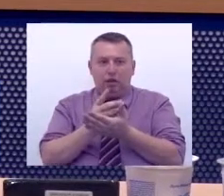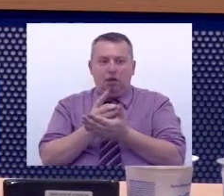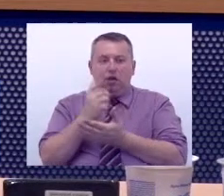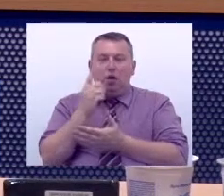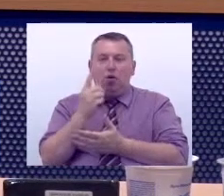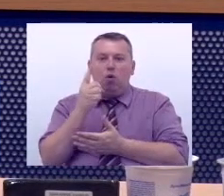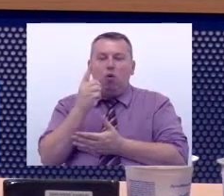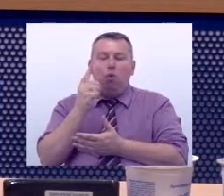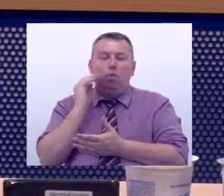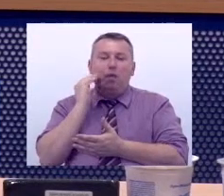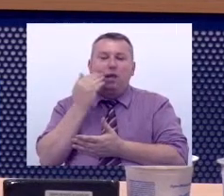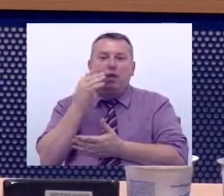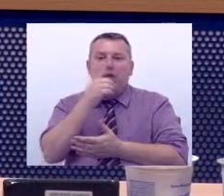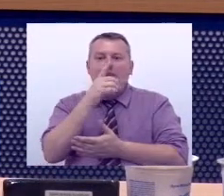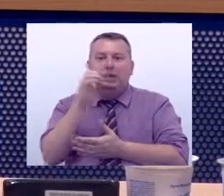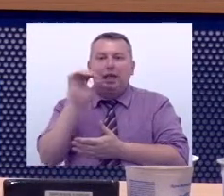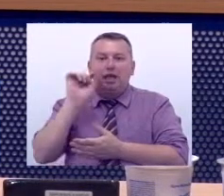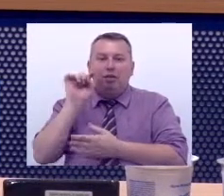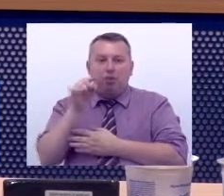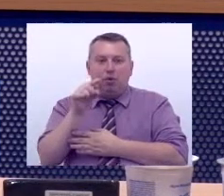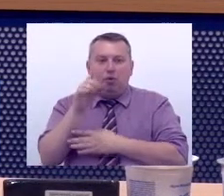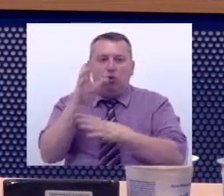R$ 1.100.000. O total